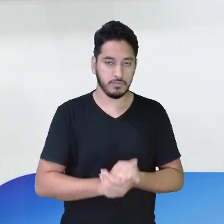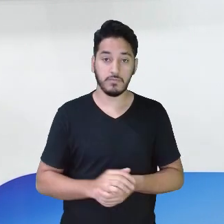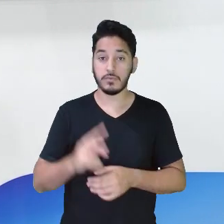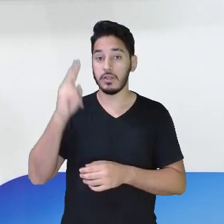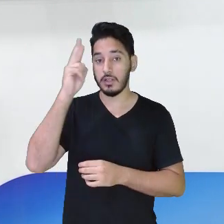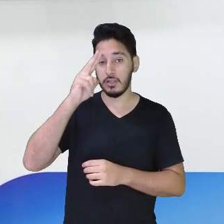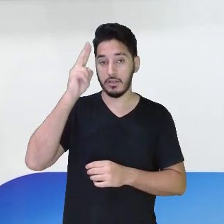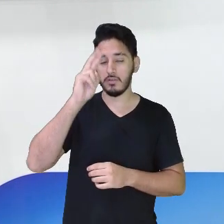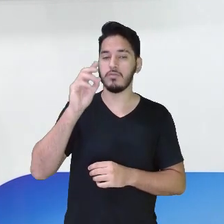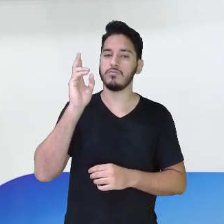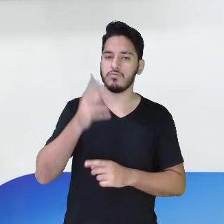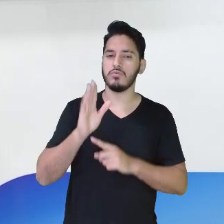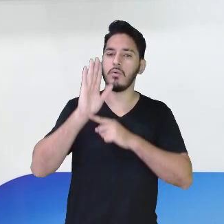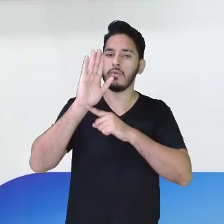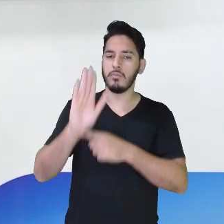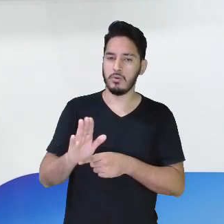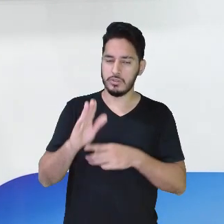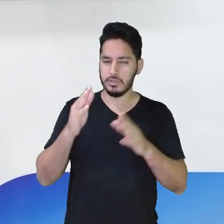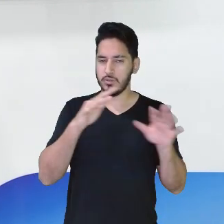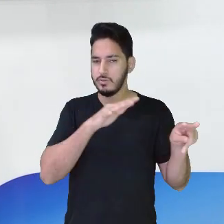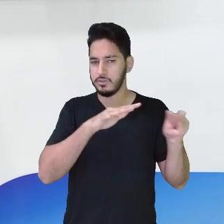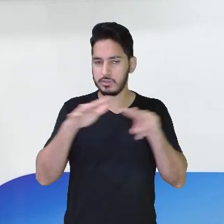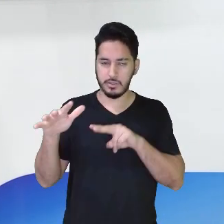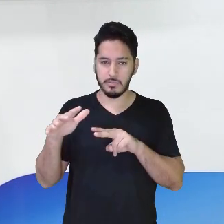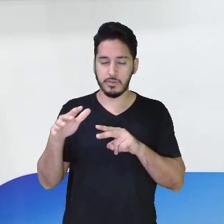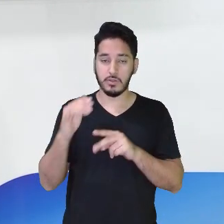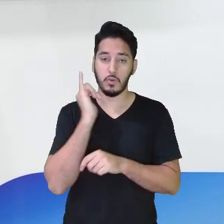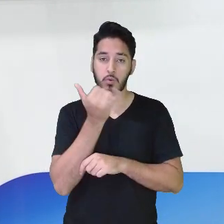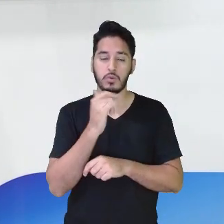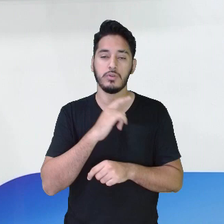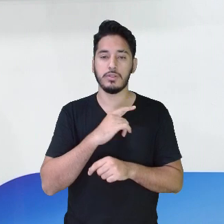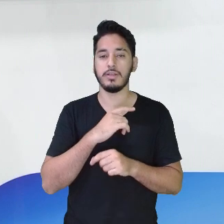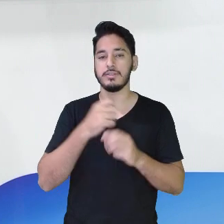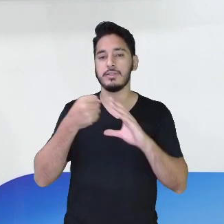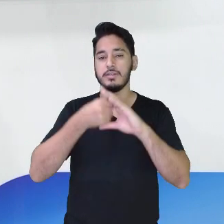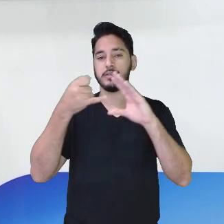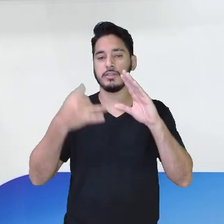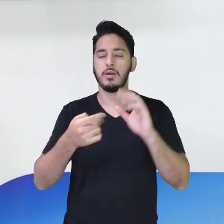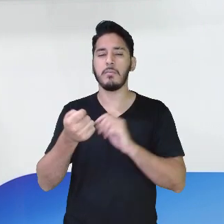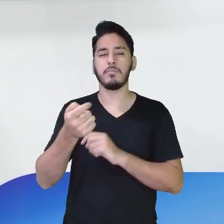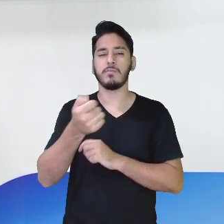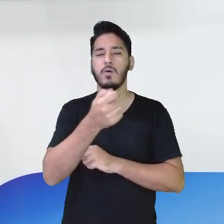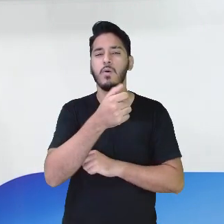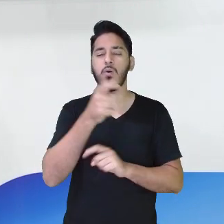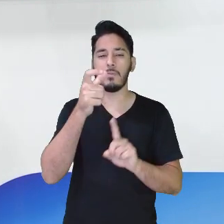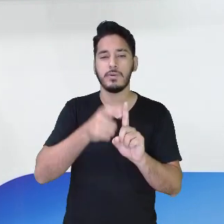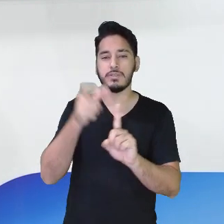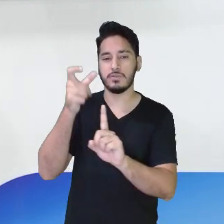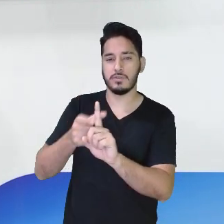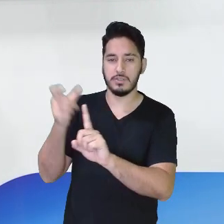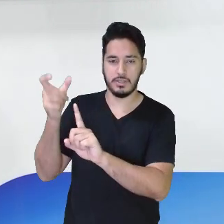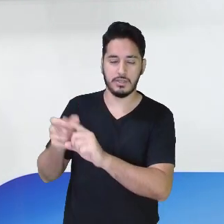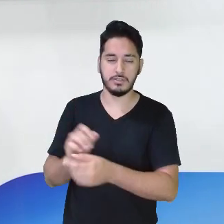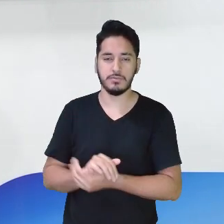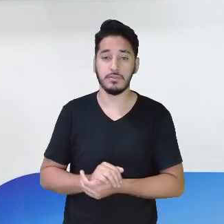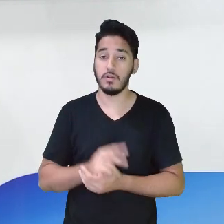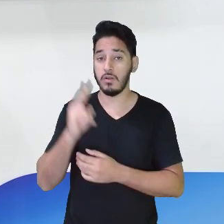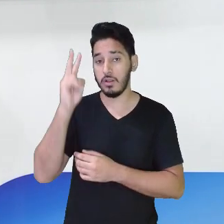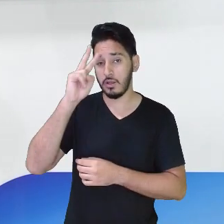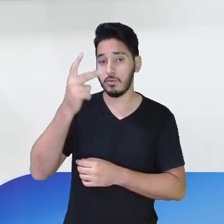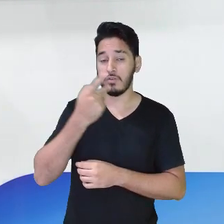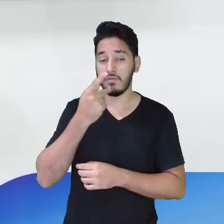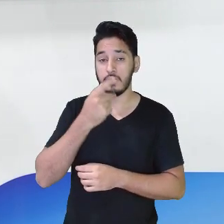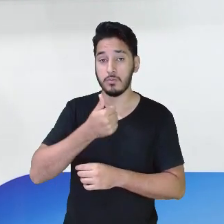também muito trabalhado isso aqui durante a semana, que o conto ele tem essa característica, né? Poucas personagens. Então, lembra que eu falei que no